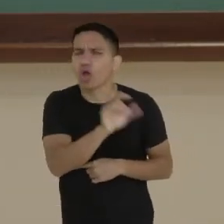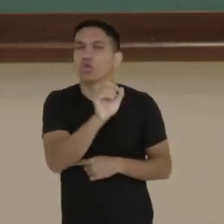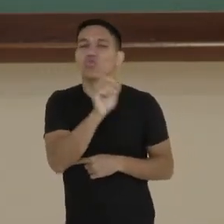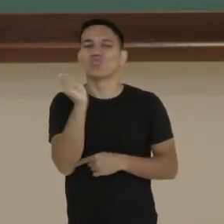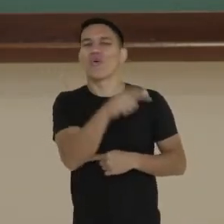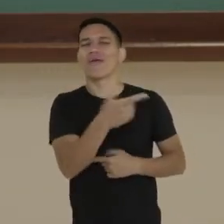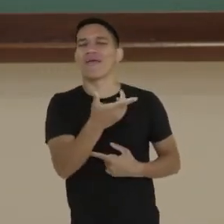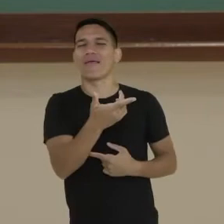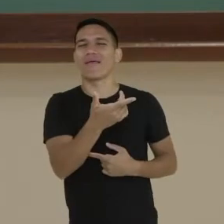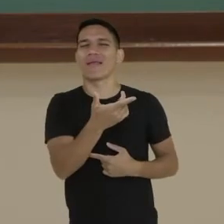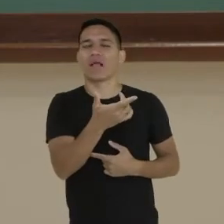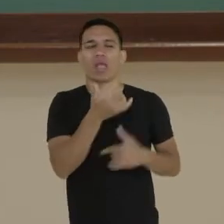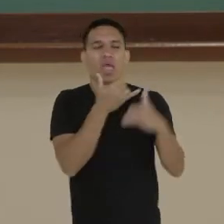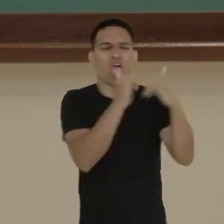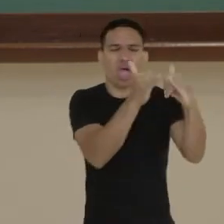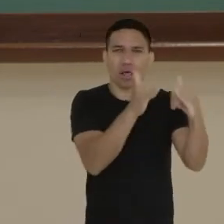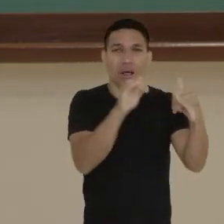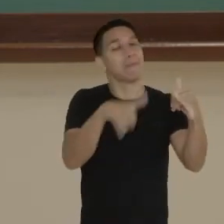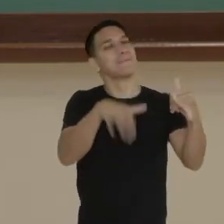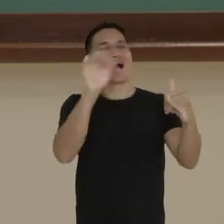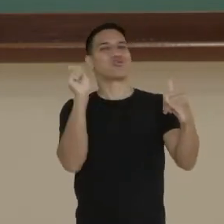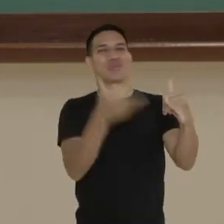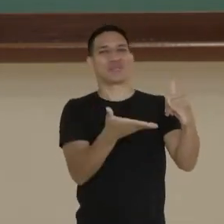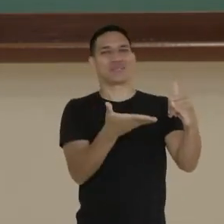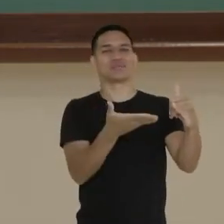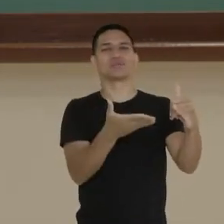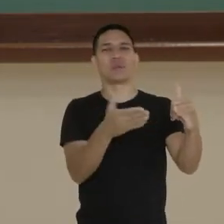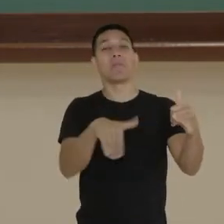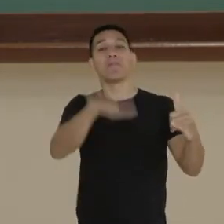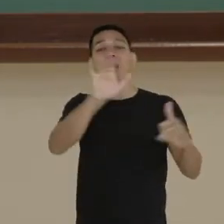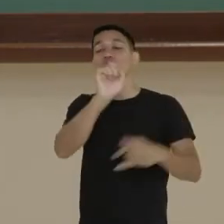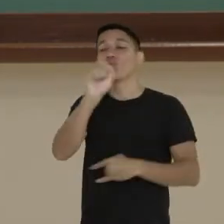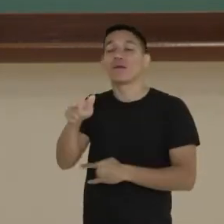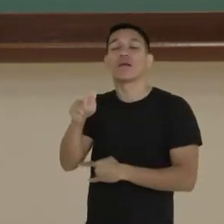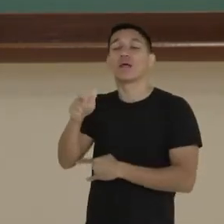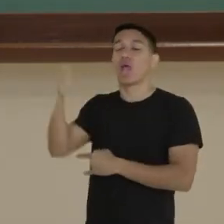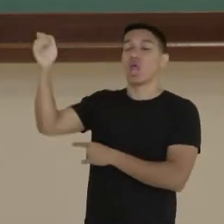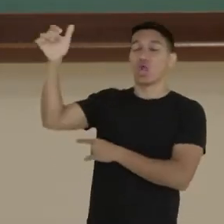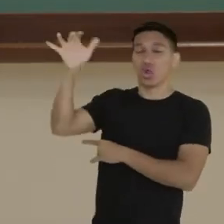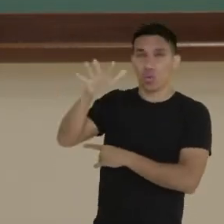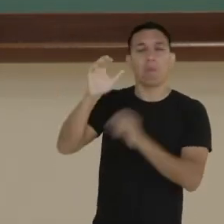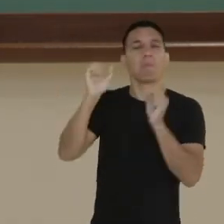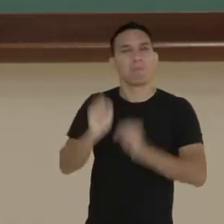muito além da luz, certo? Ela pode ser várias formas, ela pode se